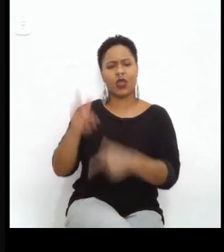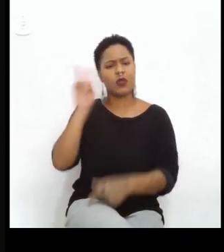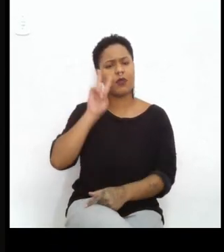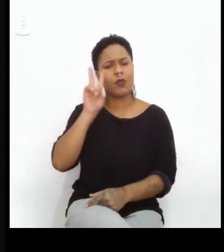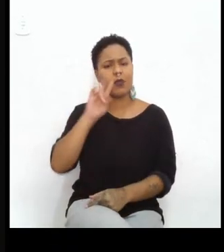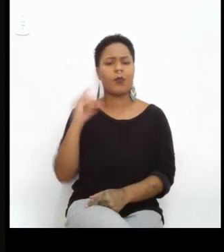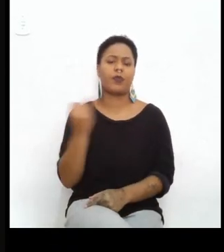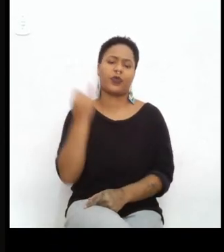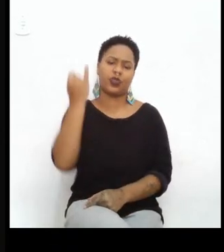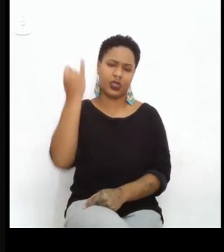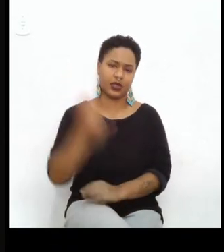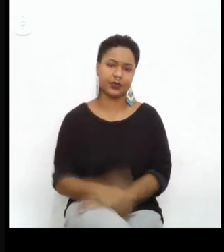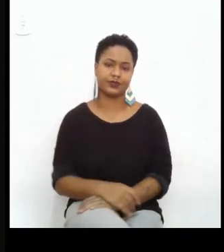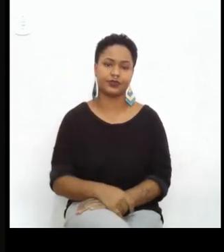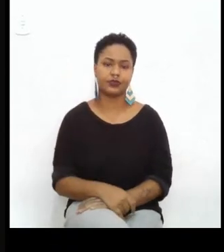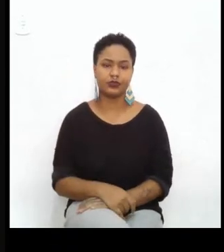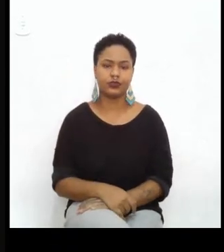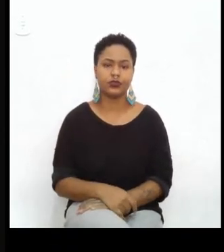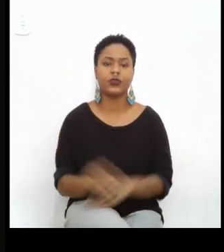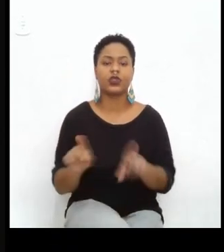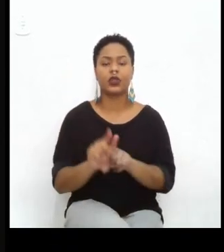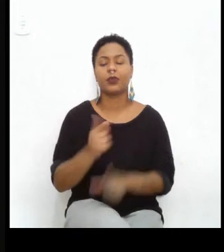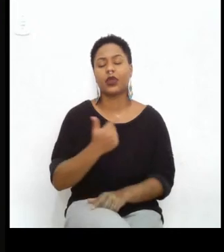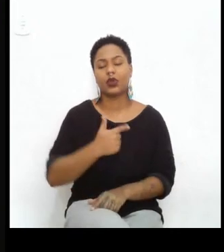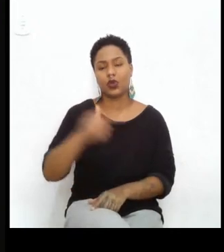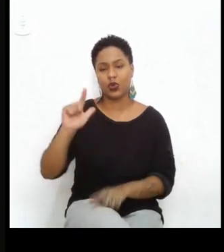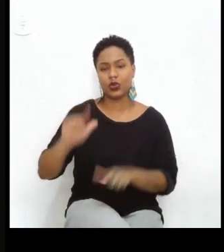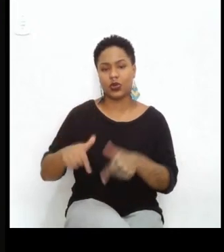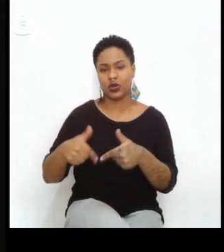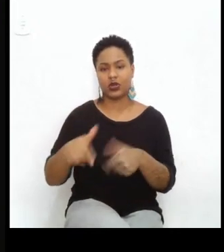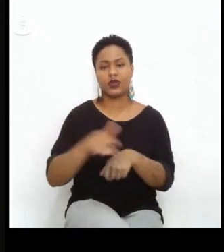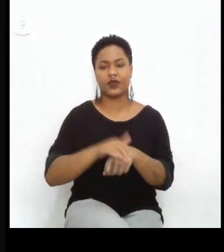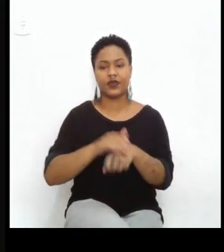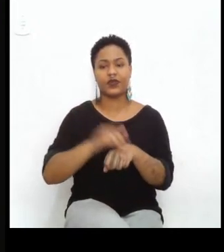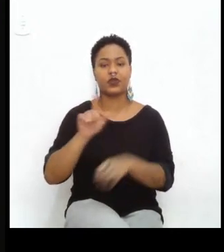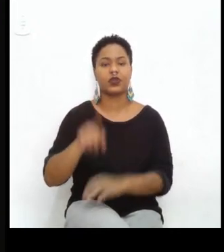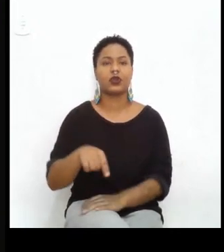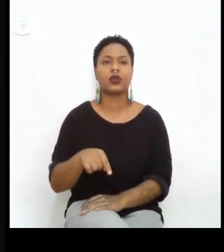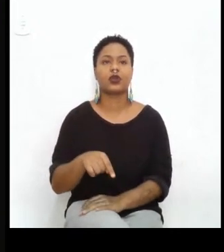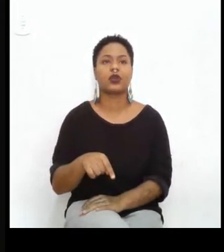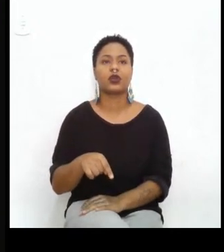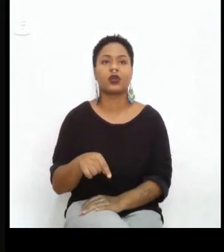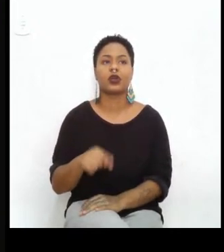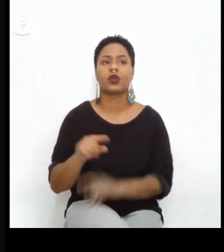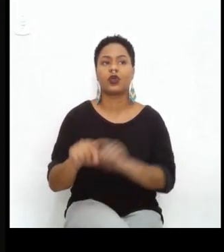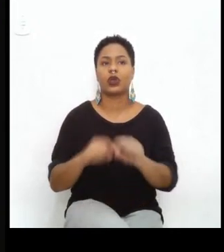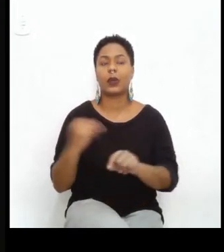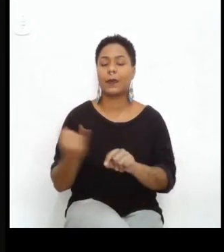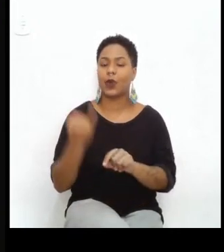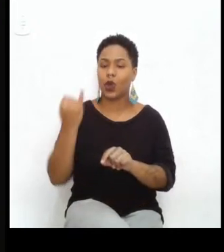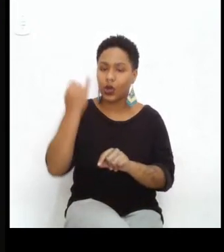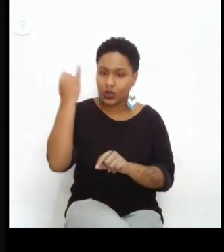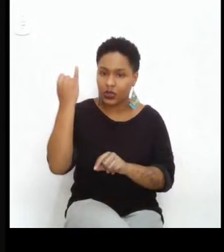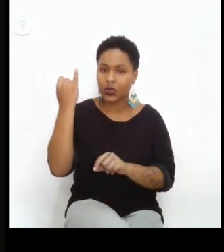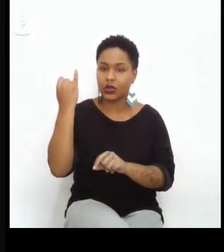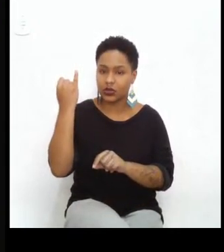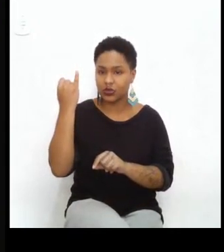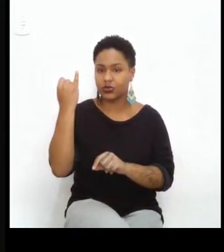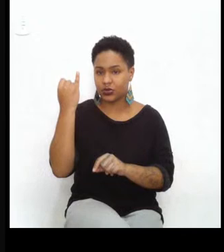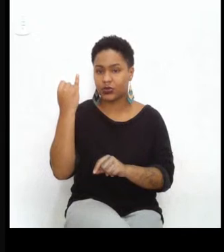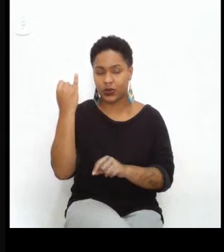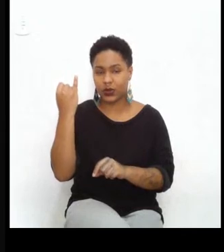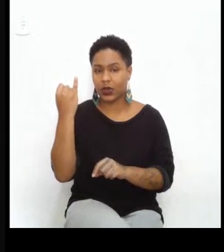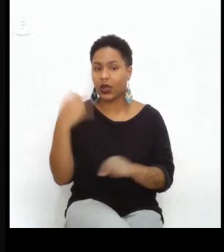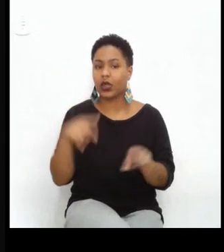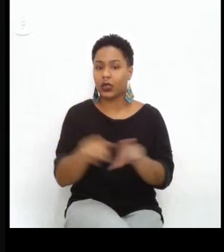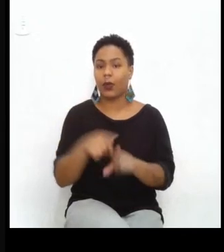teve que tem uma outra iniciativa também que a gente fez que eu acho que foi muito muito importante assim e que eu acho